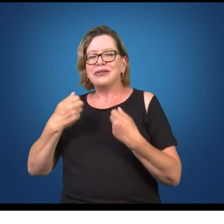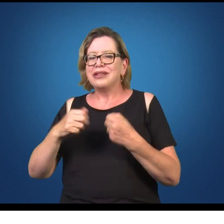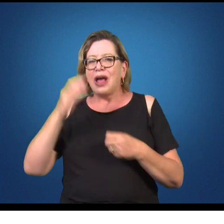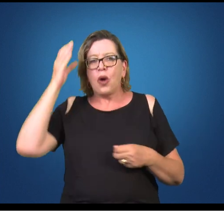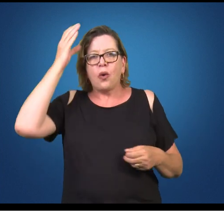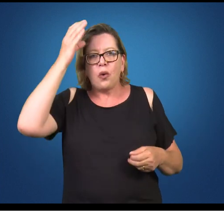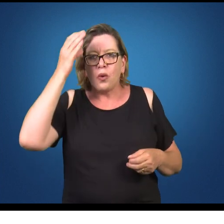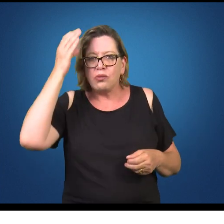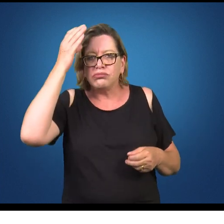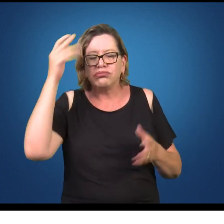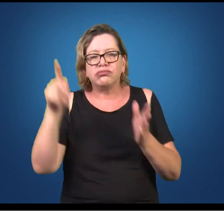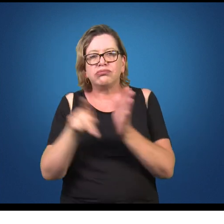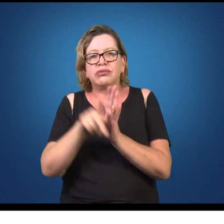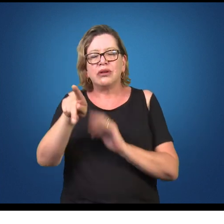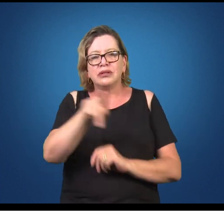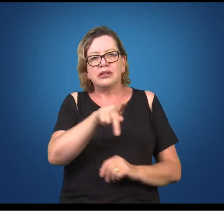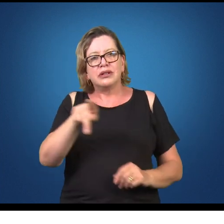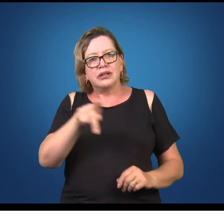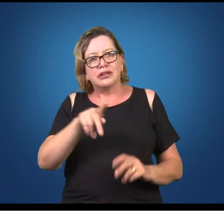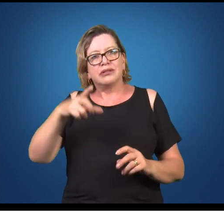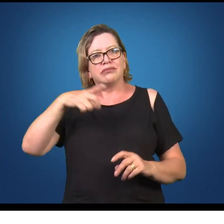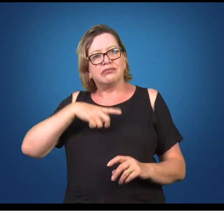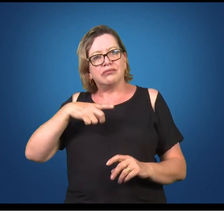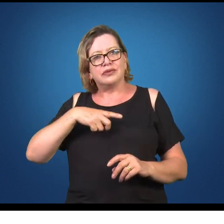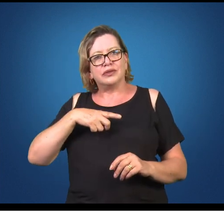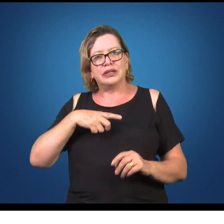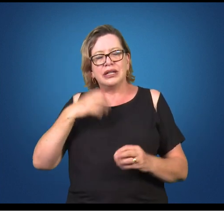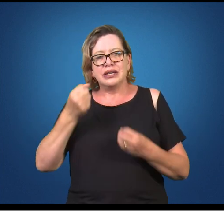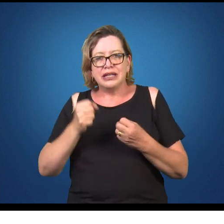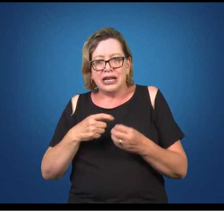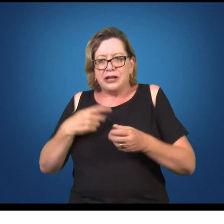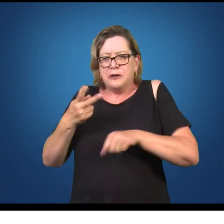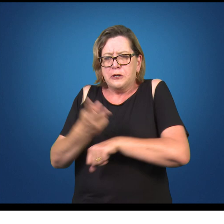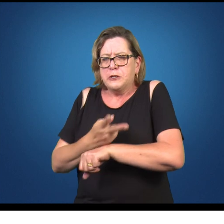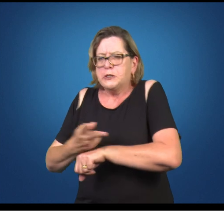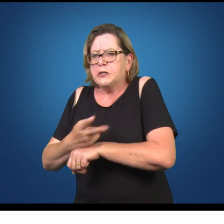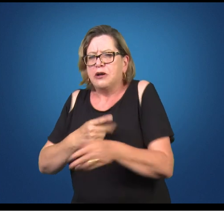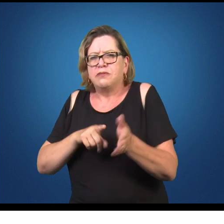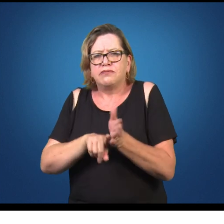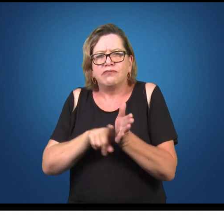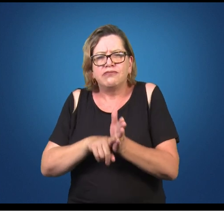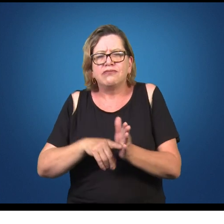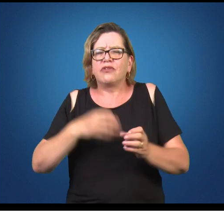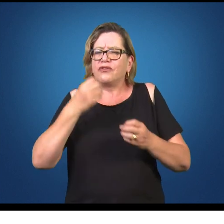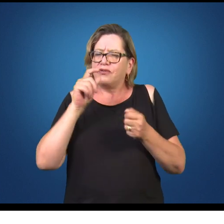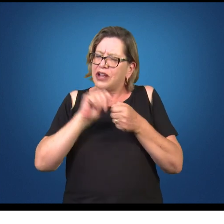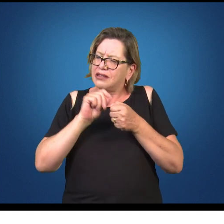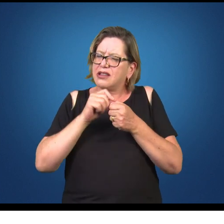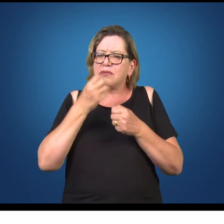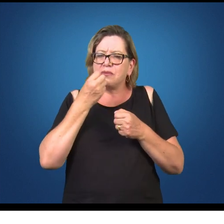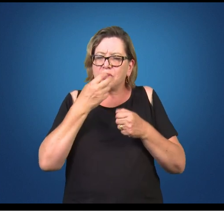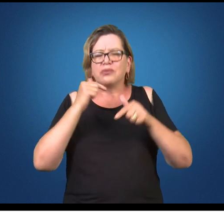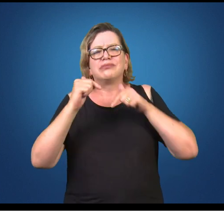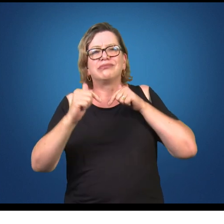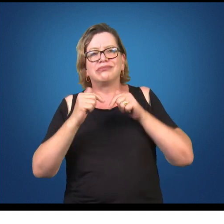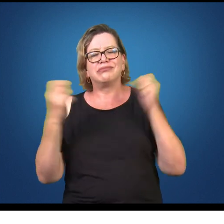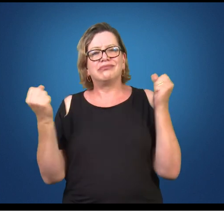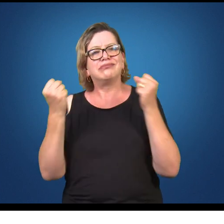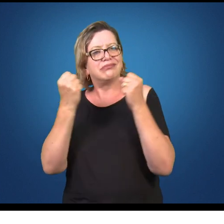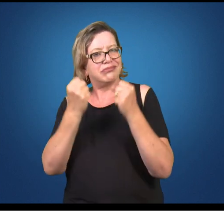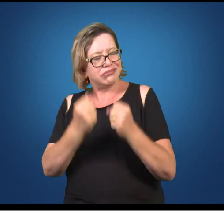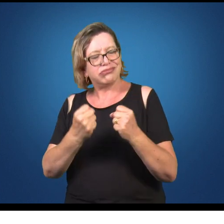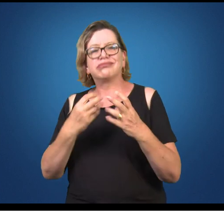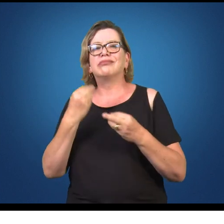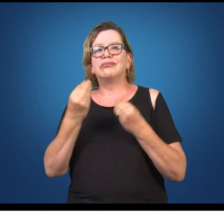consciência, né, do professor a respeito disso, e ele for mais atrás, mais condições de um bom trabalho ele tem para fazer nessa área.